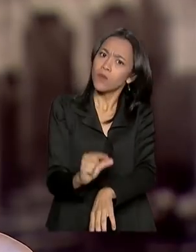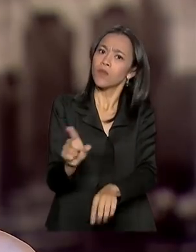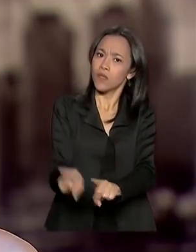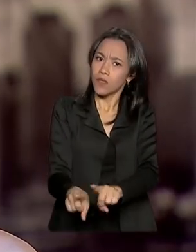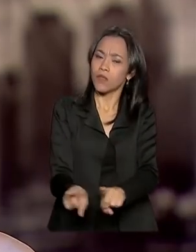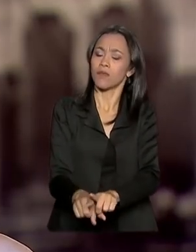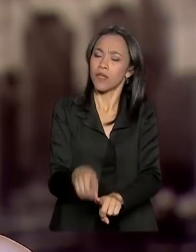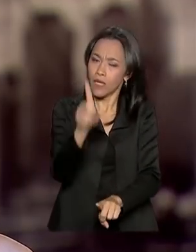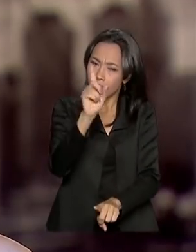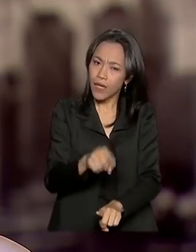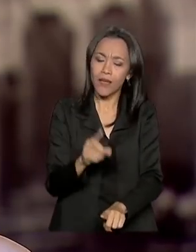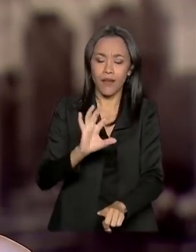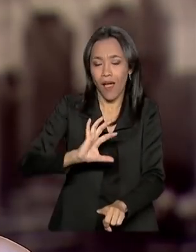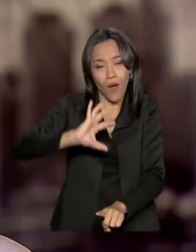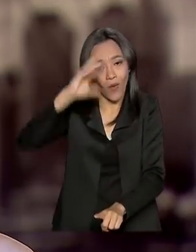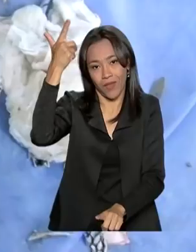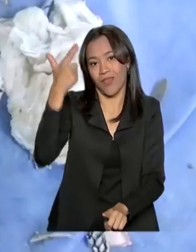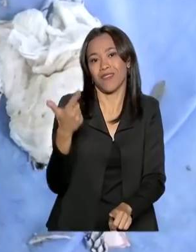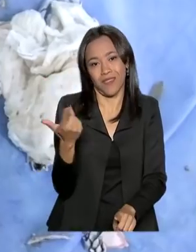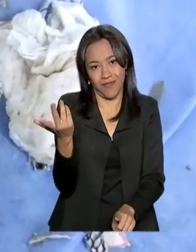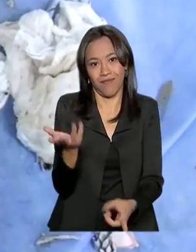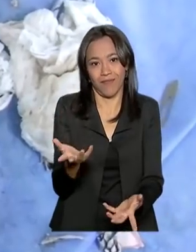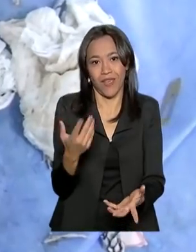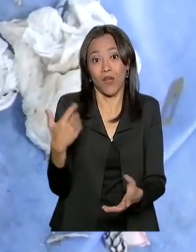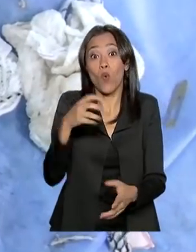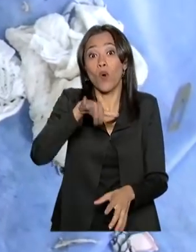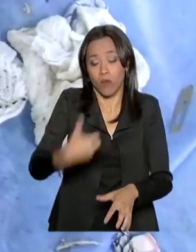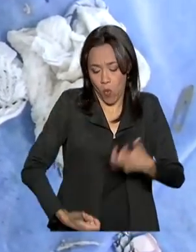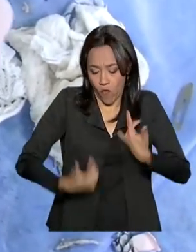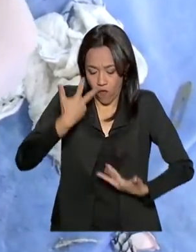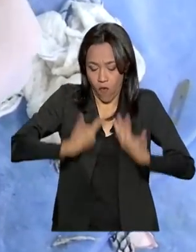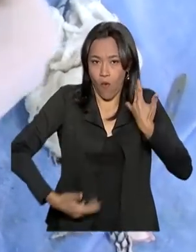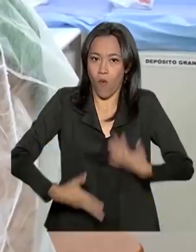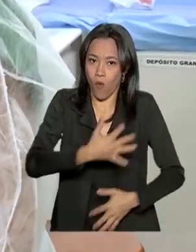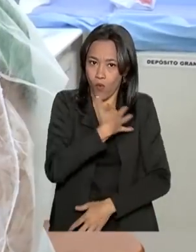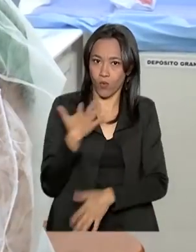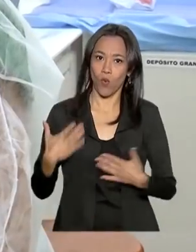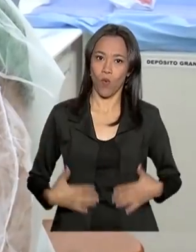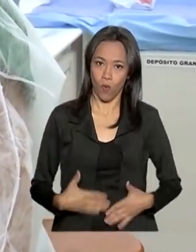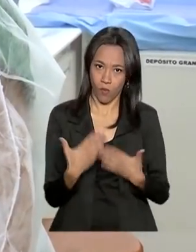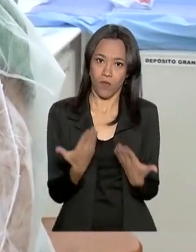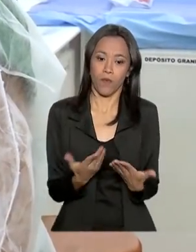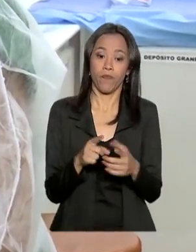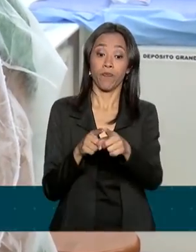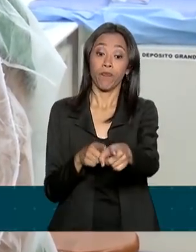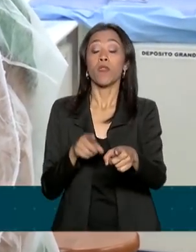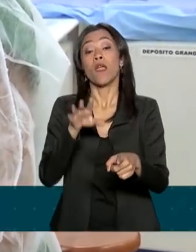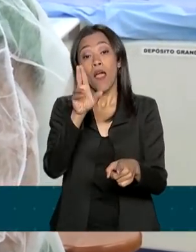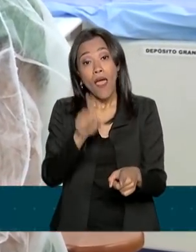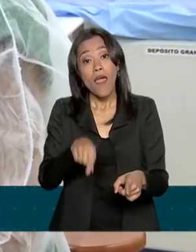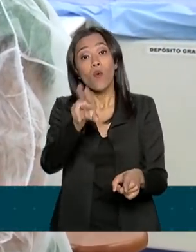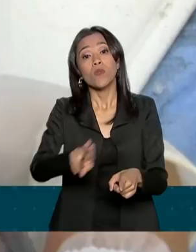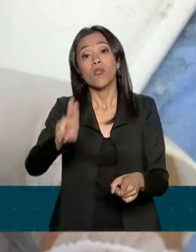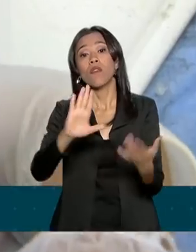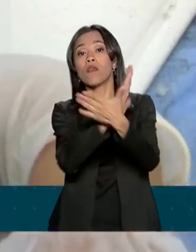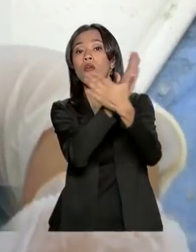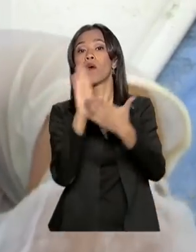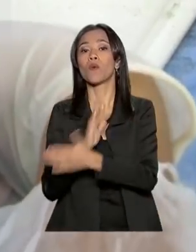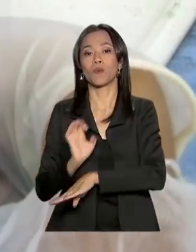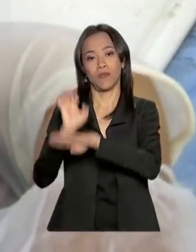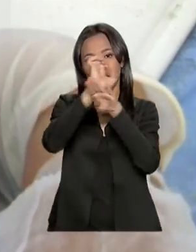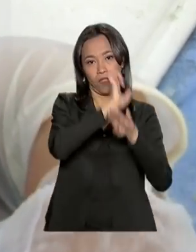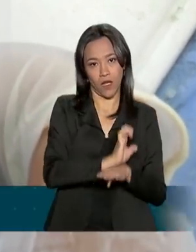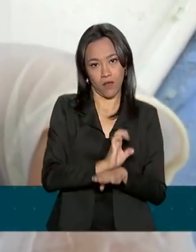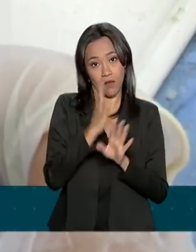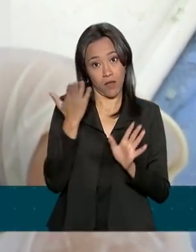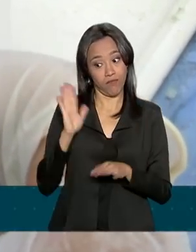característica no tratamento das queimaduras. O procedimento ainda é experimental e só é usado em alguns estados. Só depois